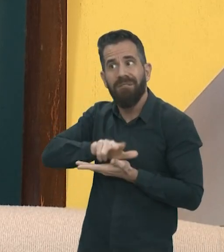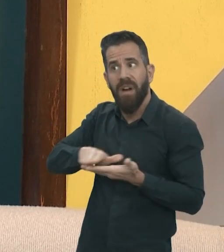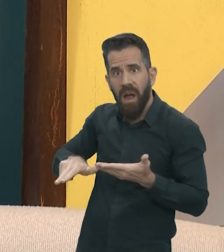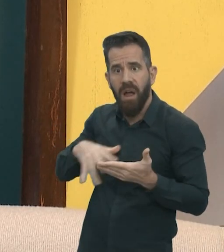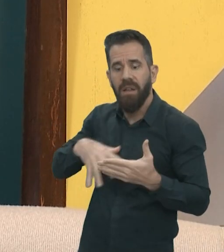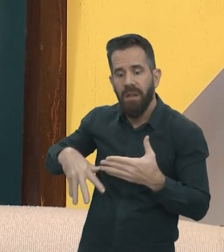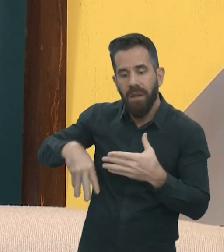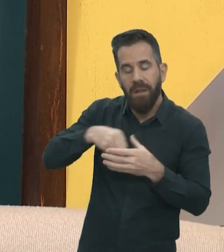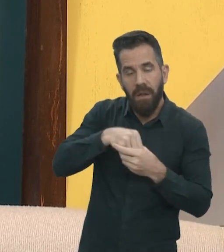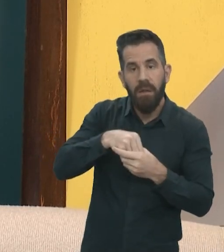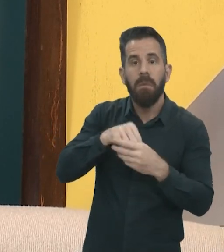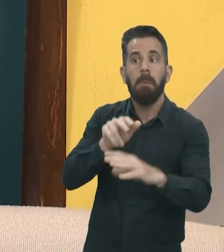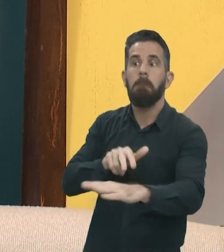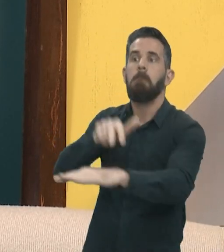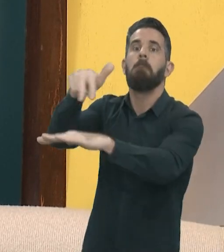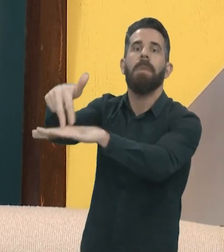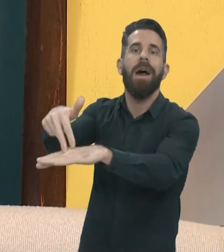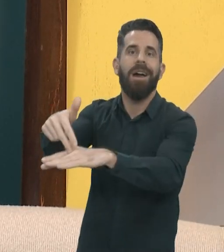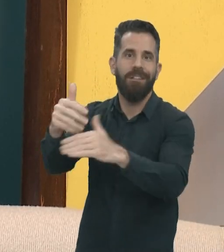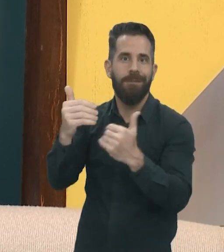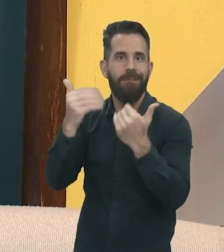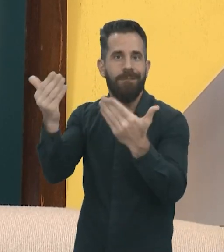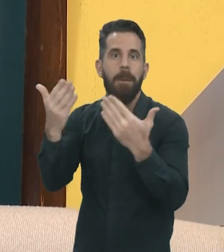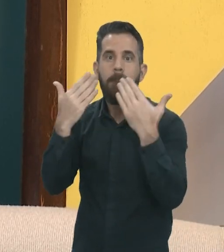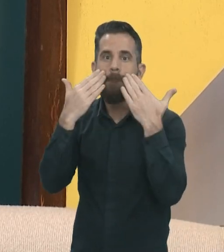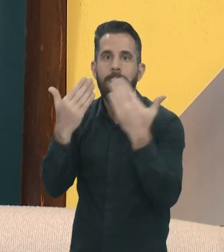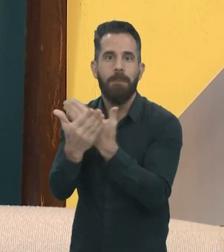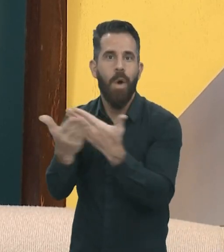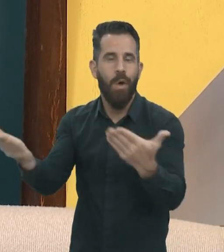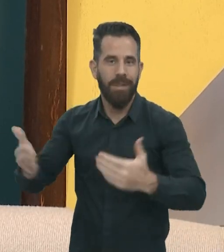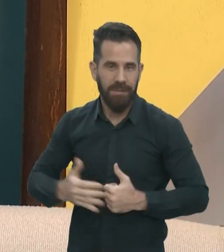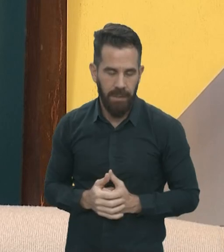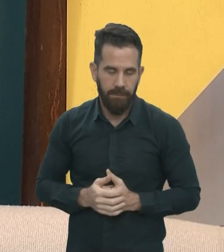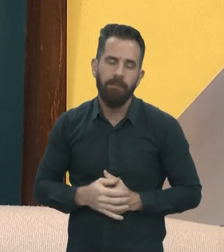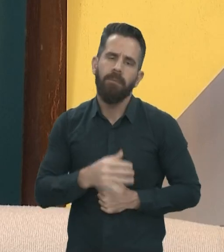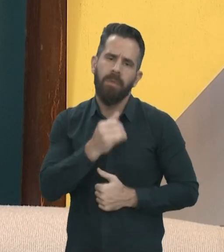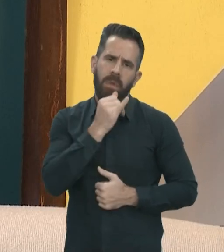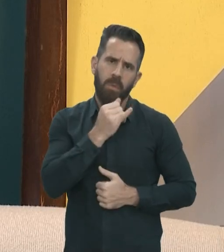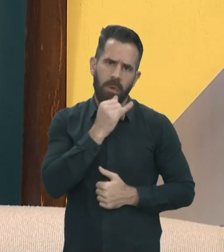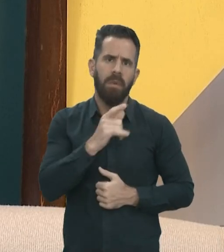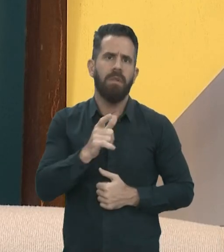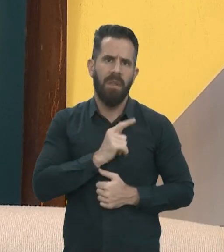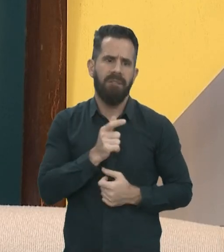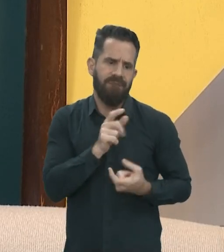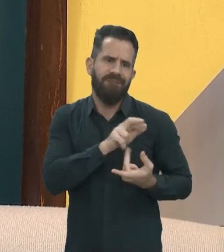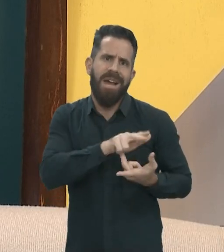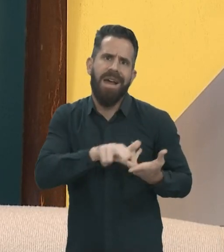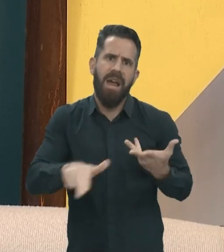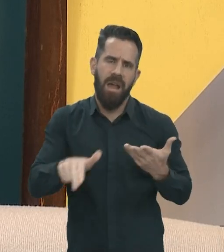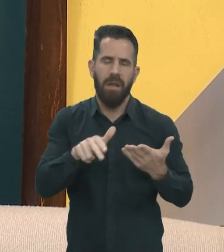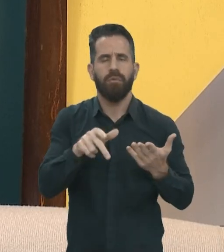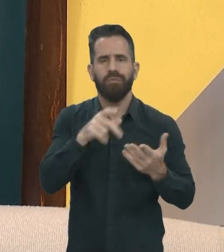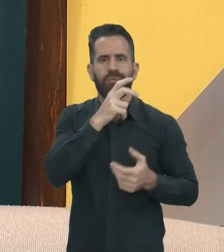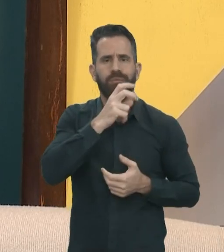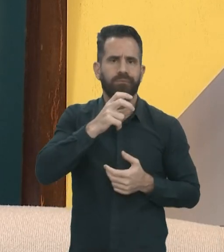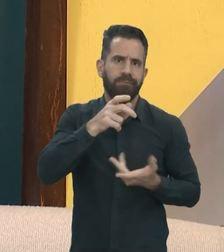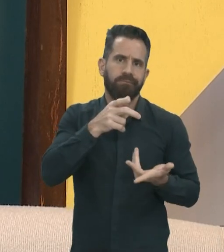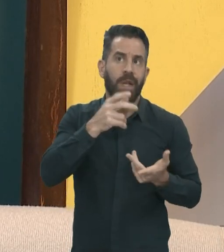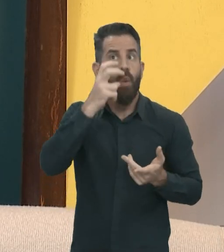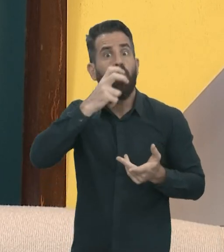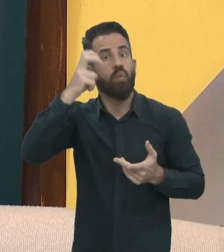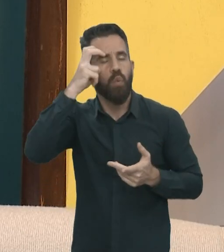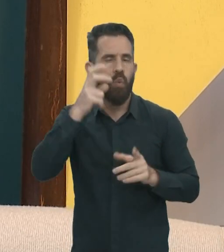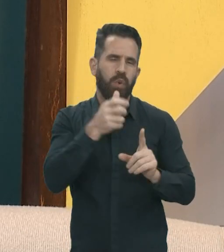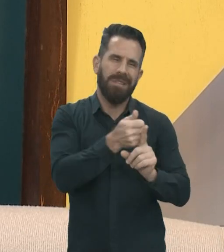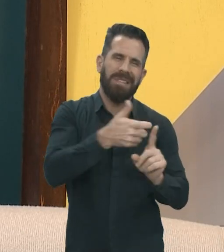e que vão para fora. Então, por exemplo, é possível potencializar as ações de extensão disponibilizando transporte, né, para você fazer as